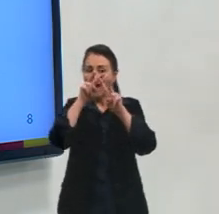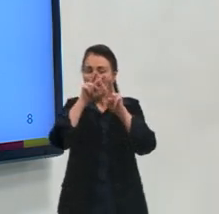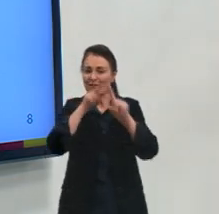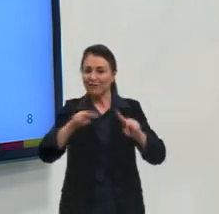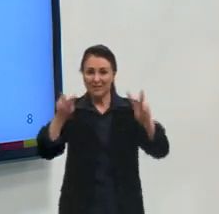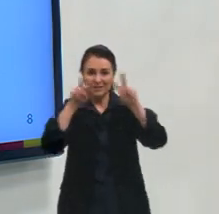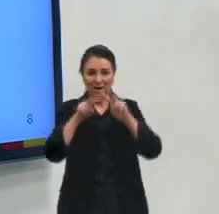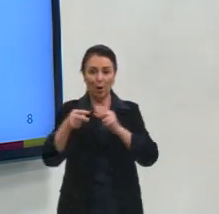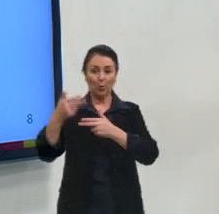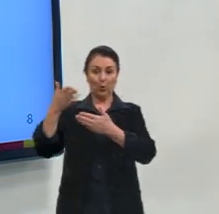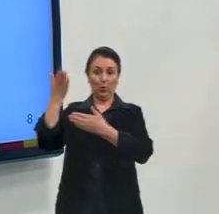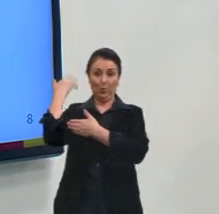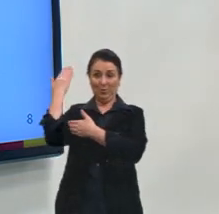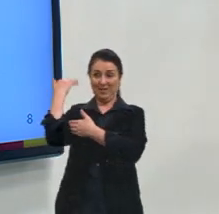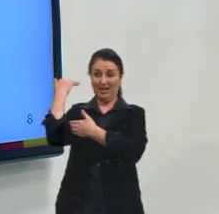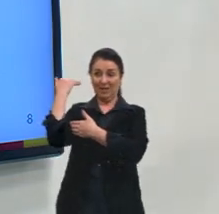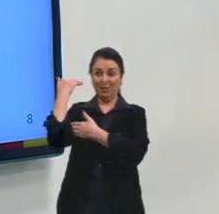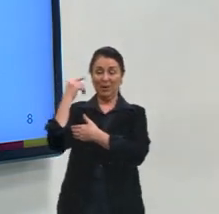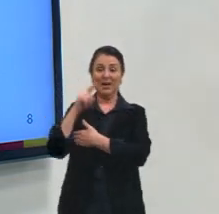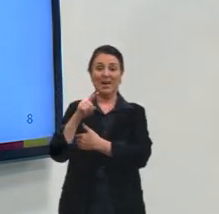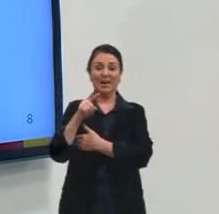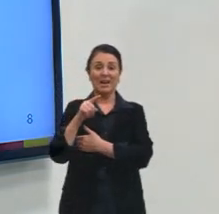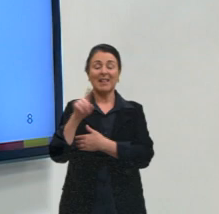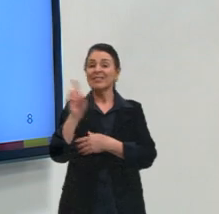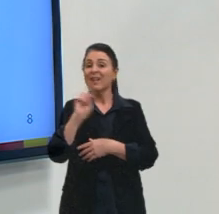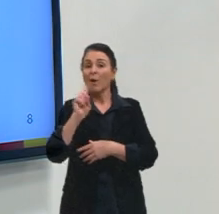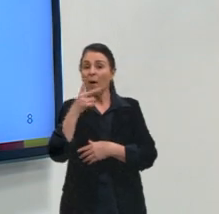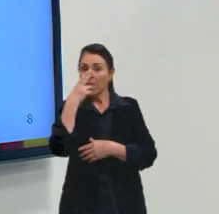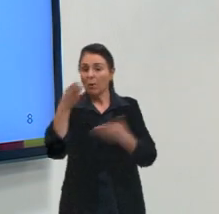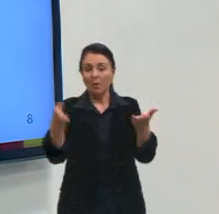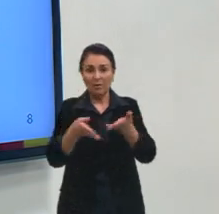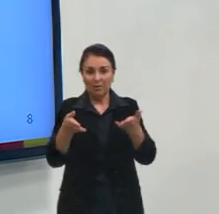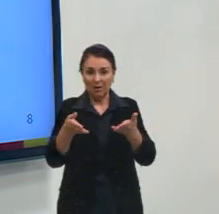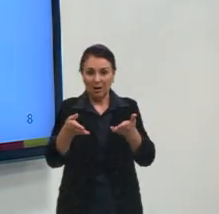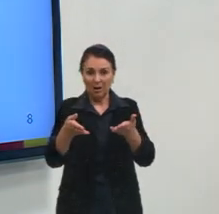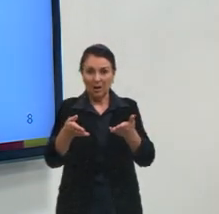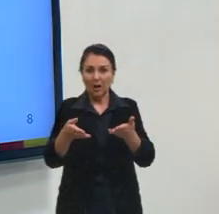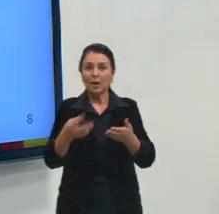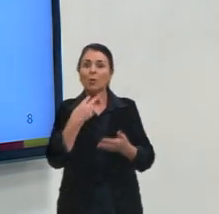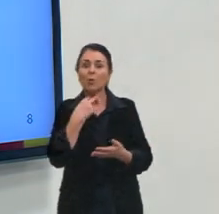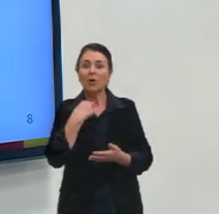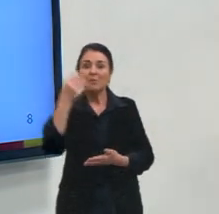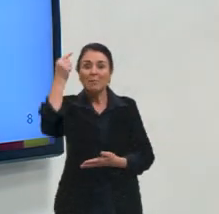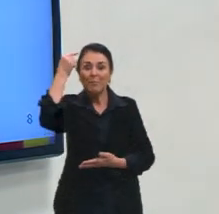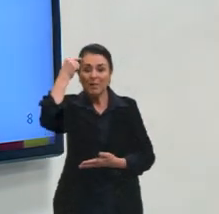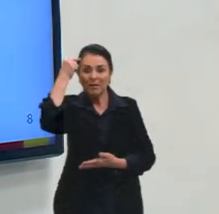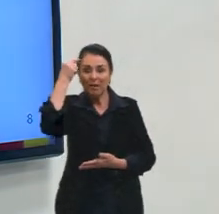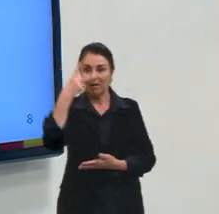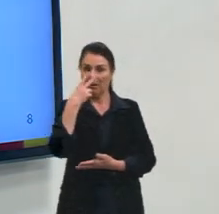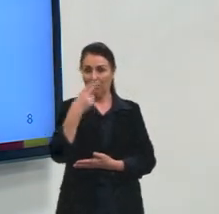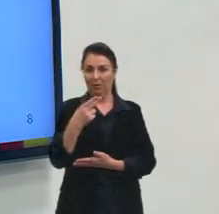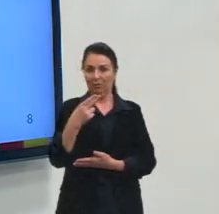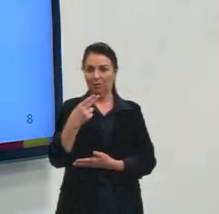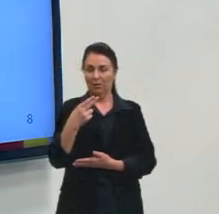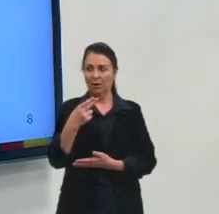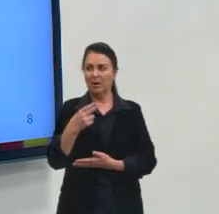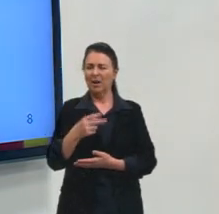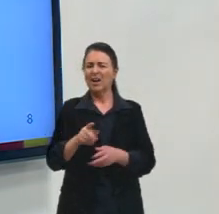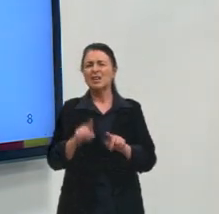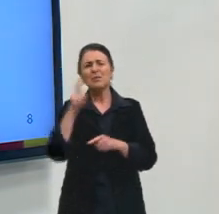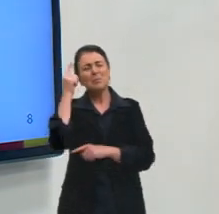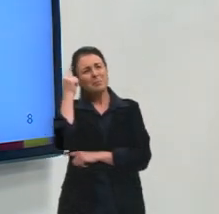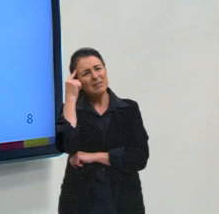uma visão então que não condiz com que existia lá no passado a gente pode debater né Será que eles não tinham condições de